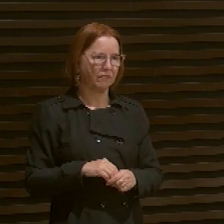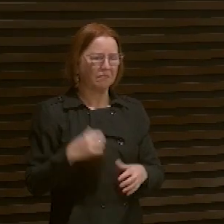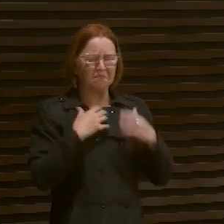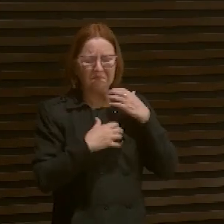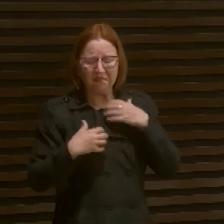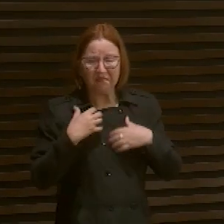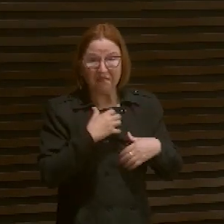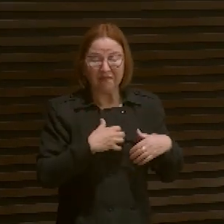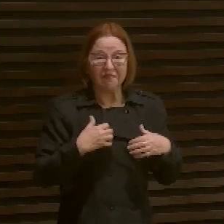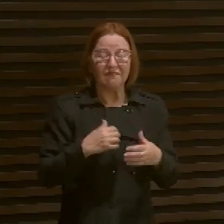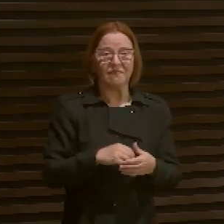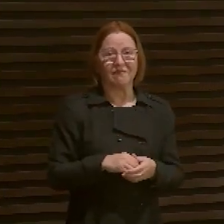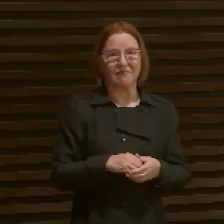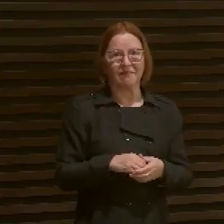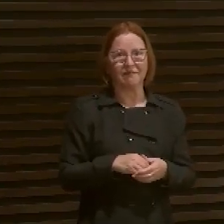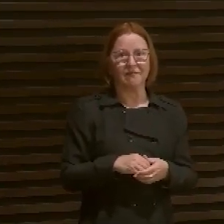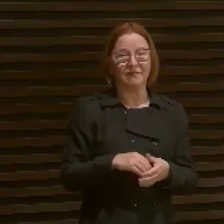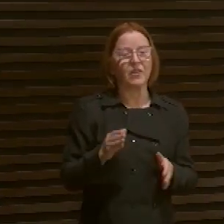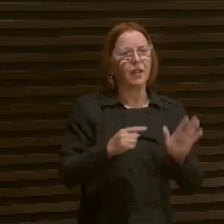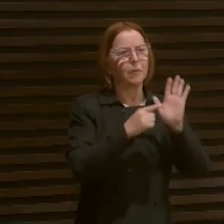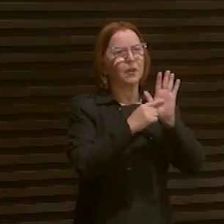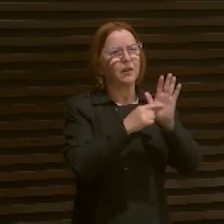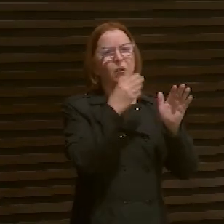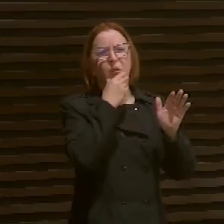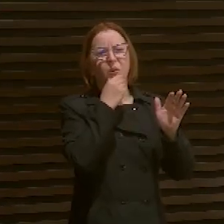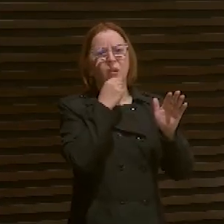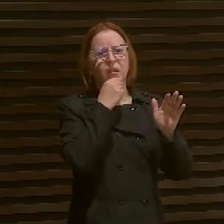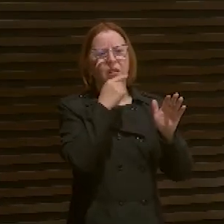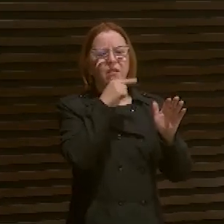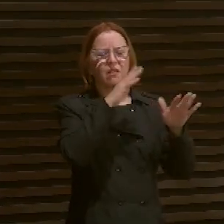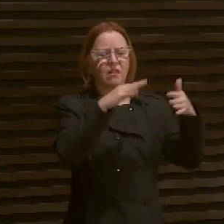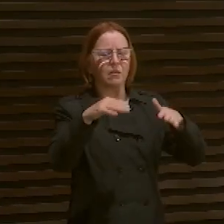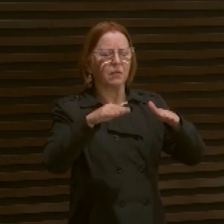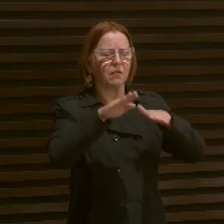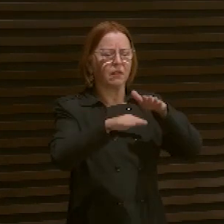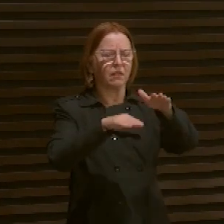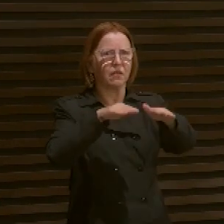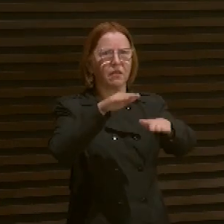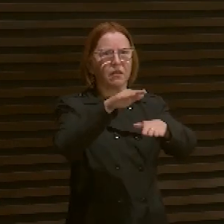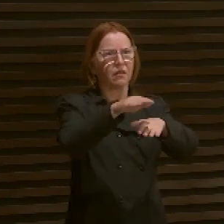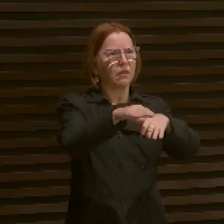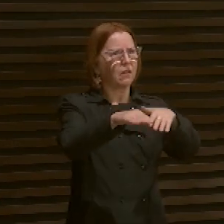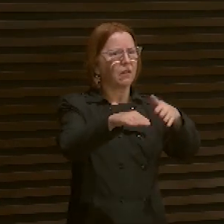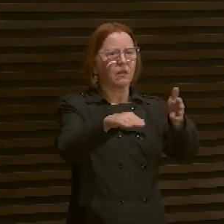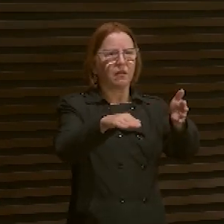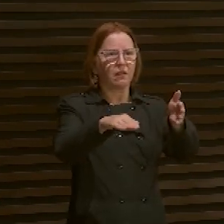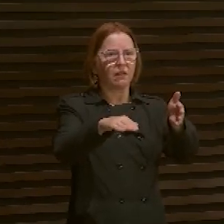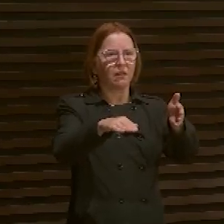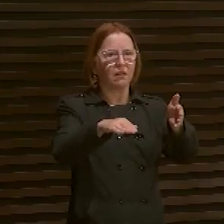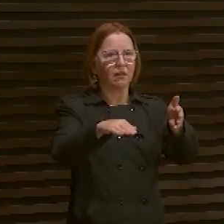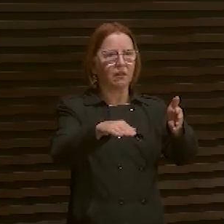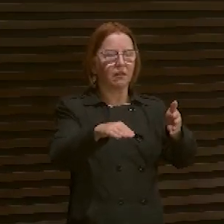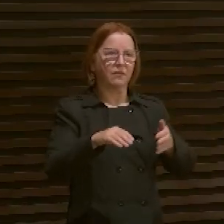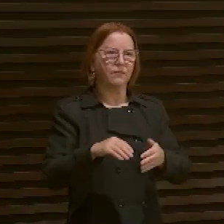Desespero, irmãos. E aí aparece um cara andando em cima da água. E lembra que estava escuro,